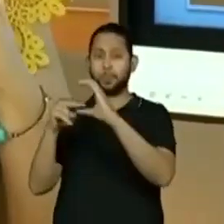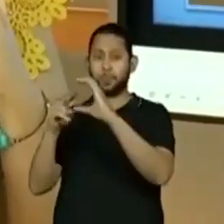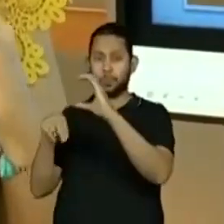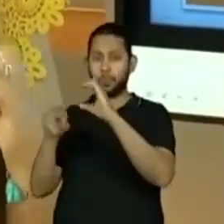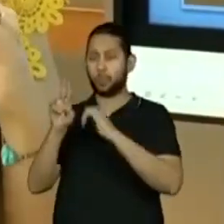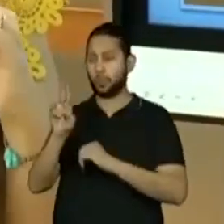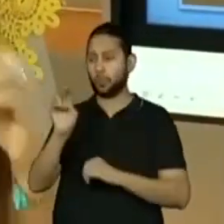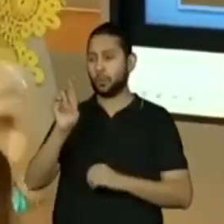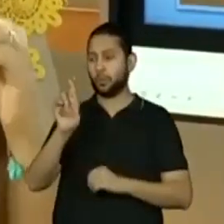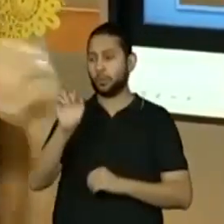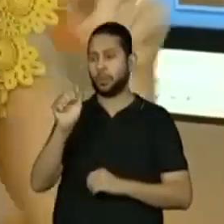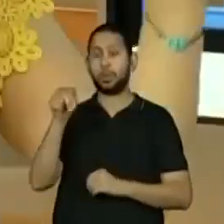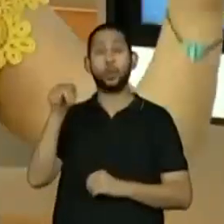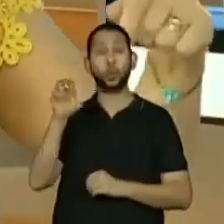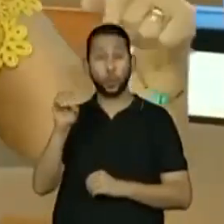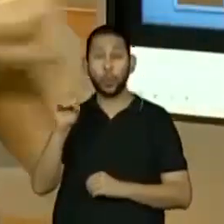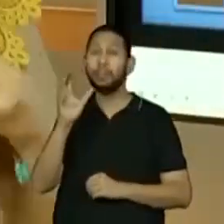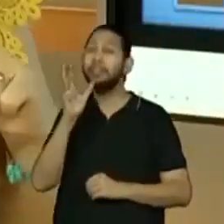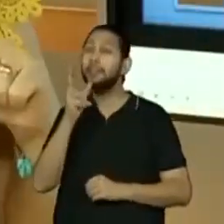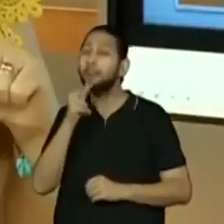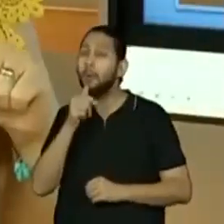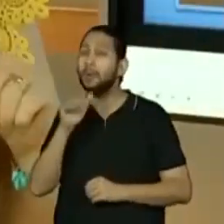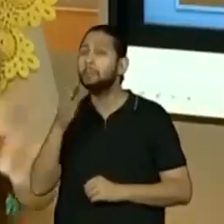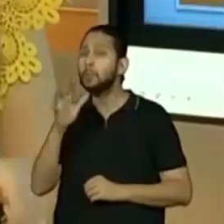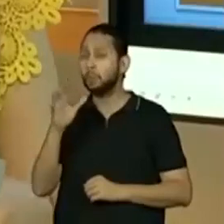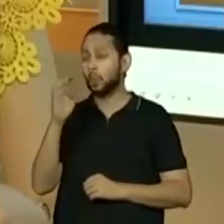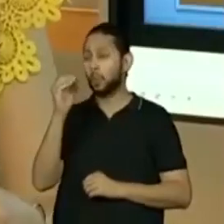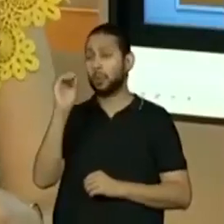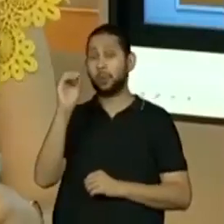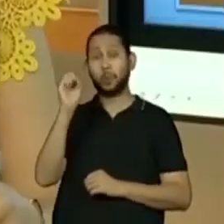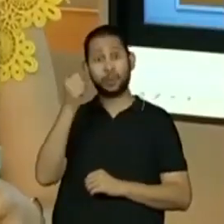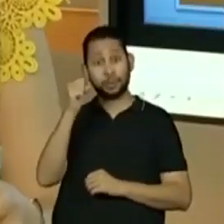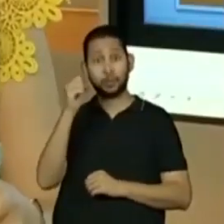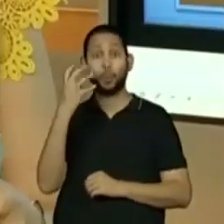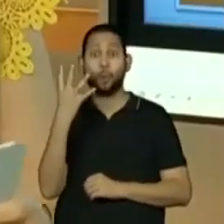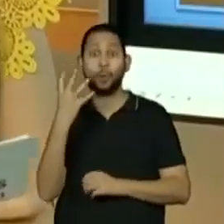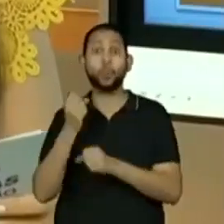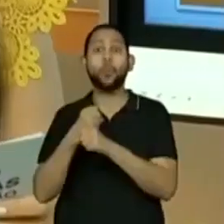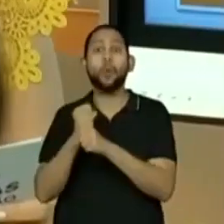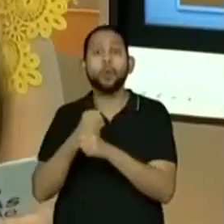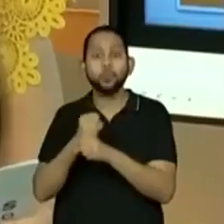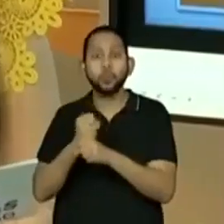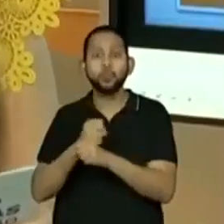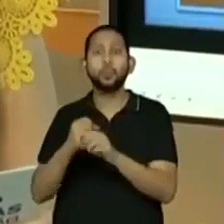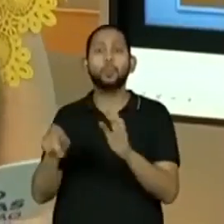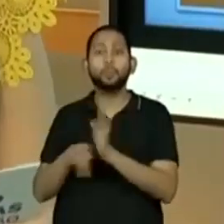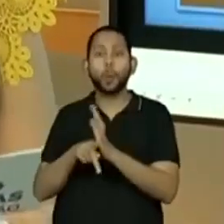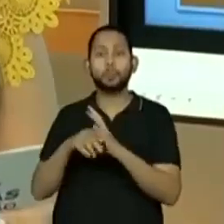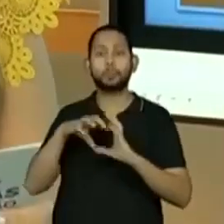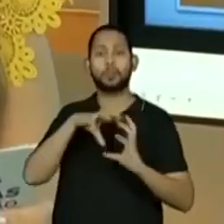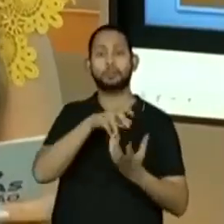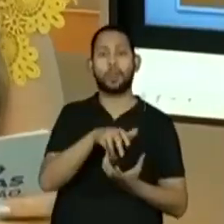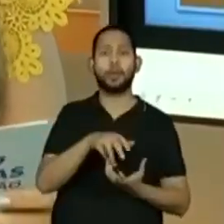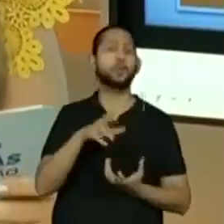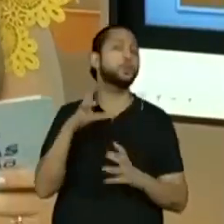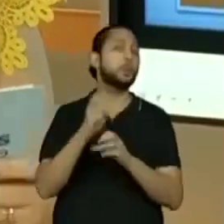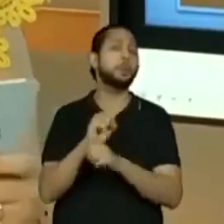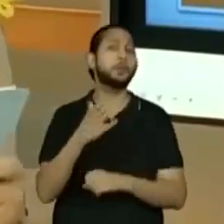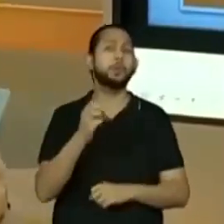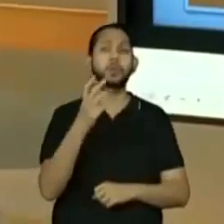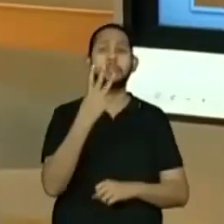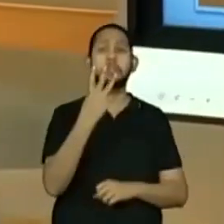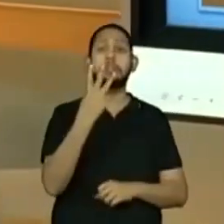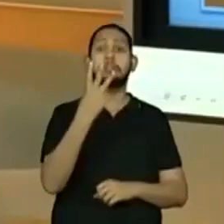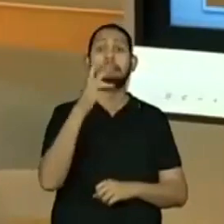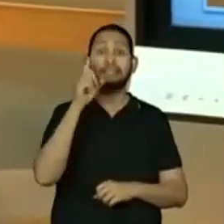leva 84 anos terrestres, o que equivale, pessoal, a mais de 30 mil dias para